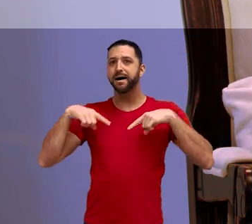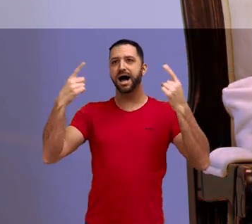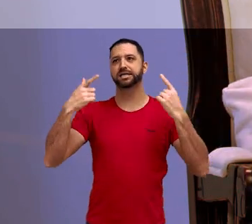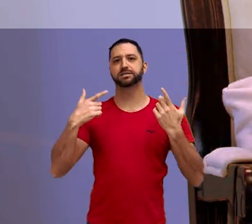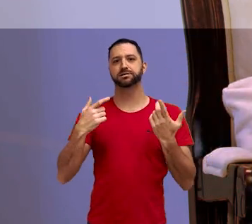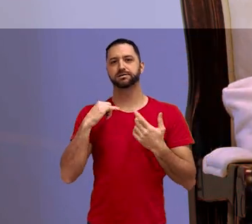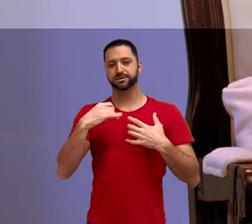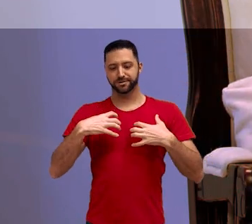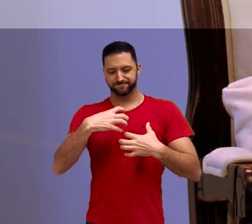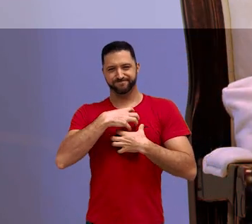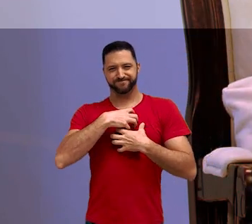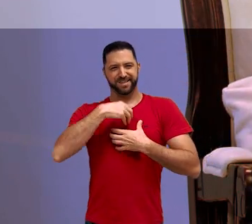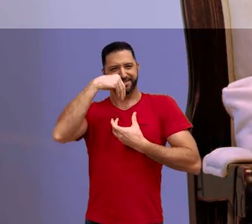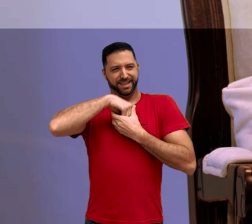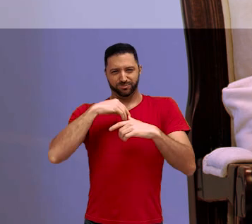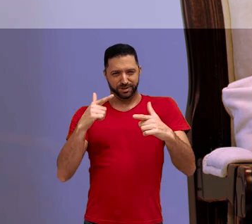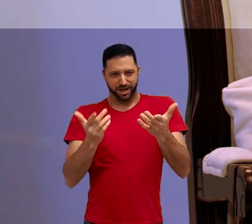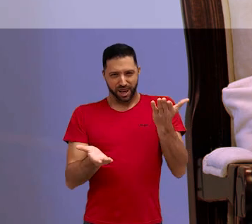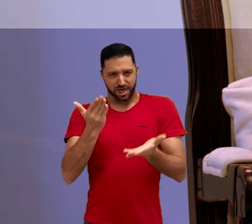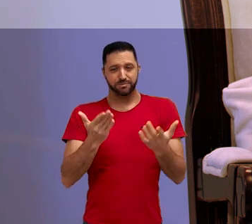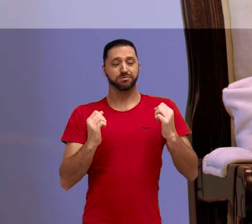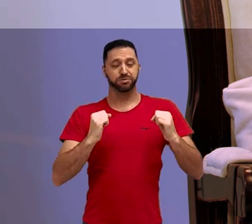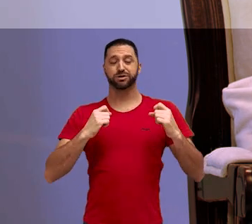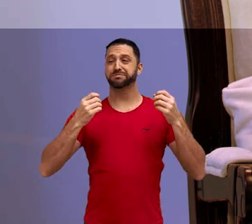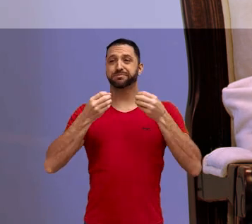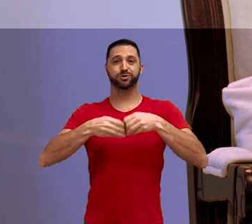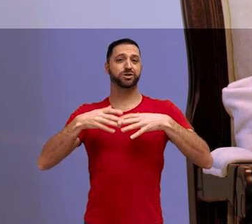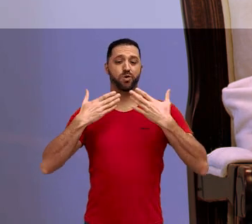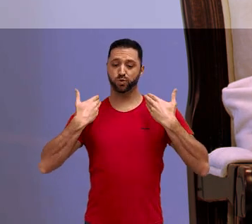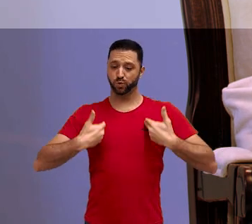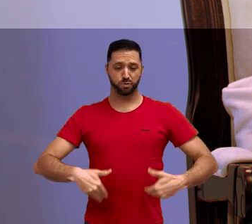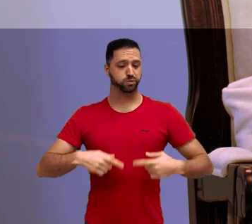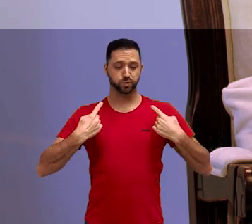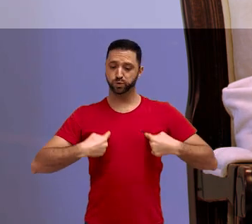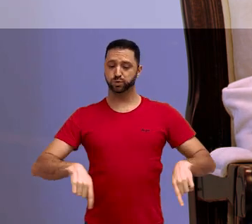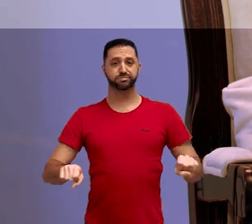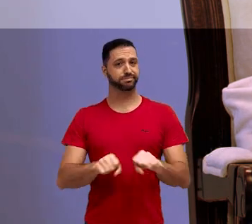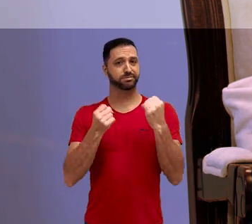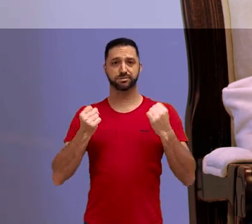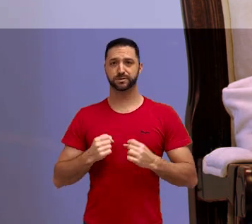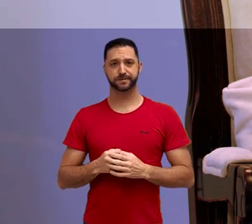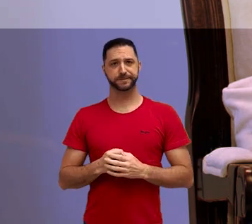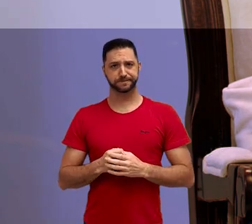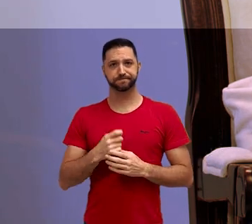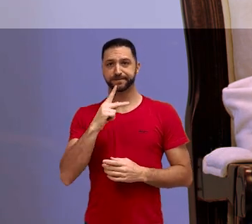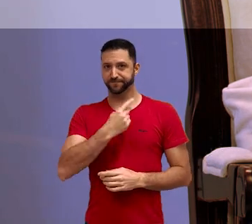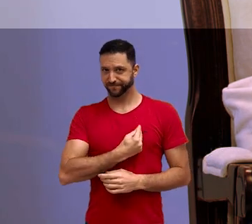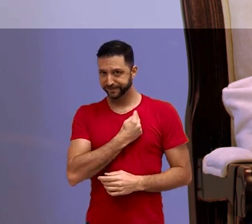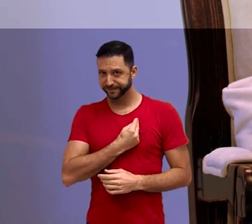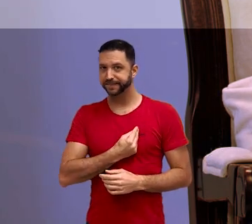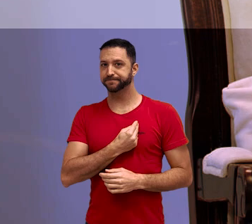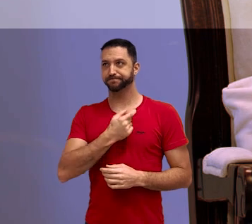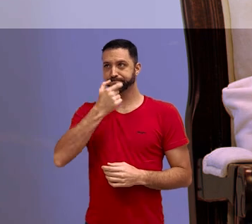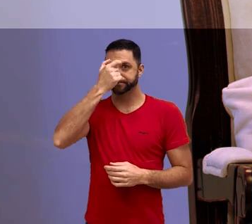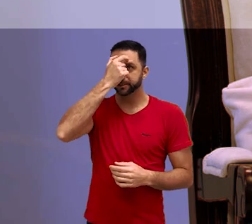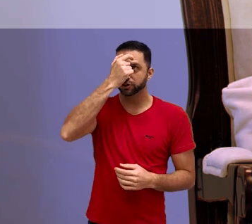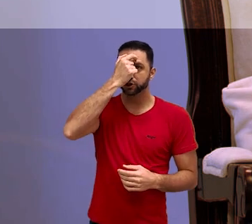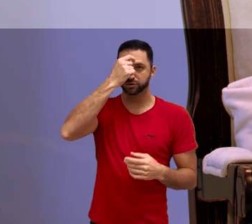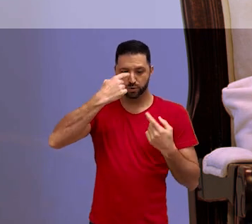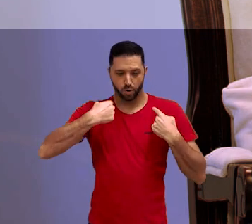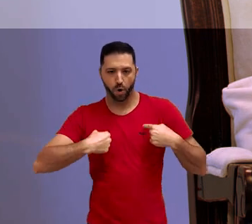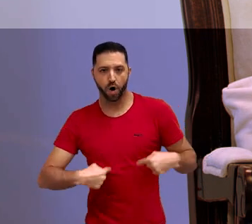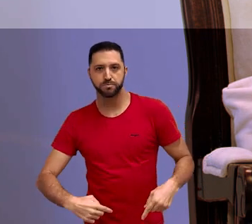doenças, porque você passa a ter um risco aumentado quando o teu emocional está para baixo, está para o fundo do poço. Porque a tua mente não quer